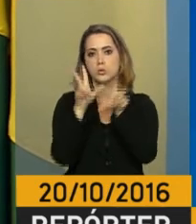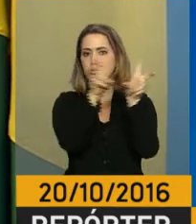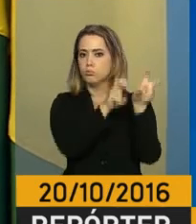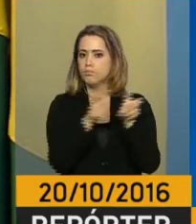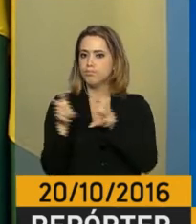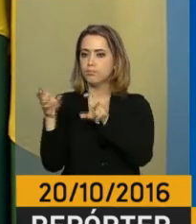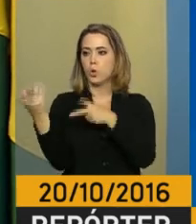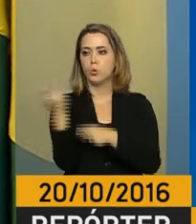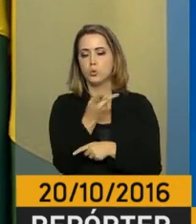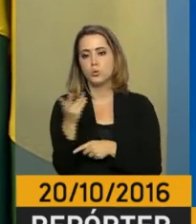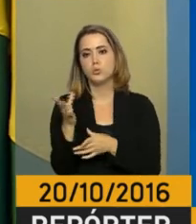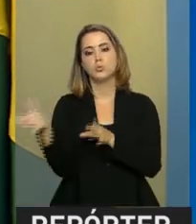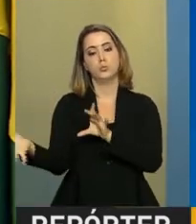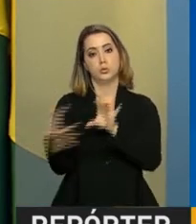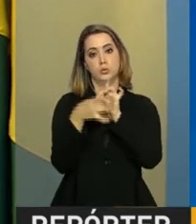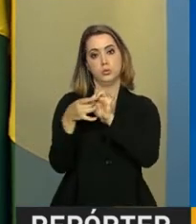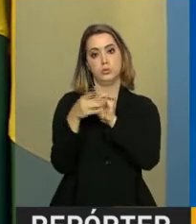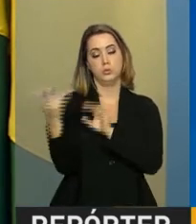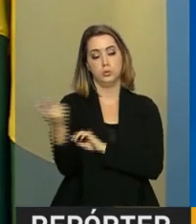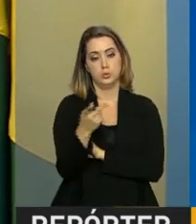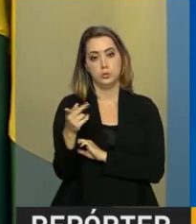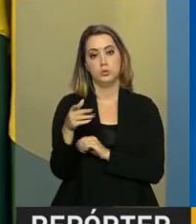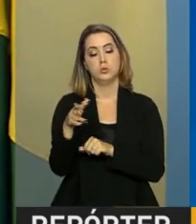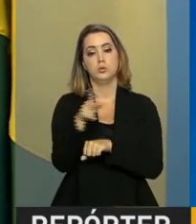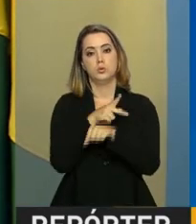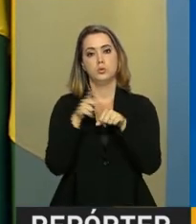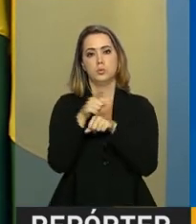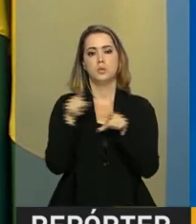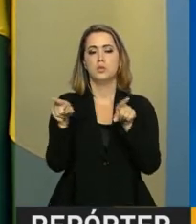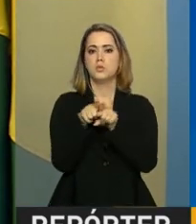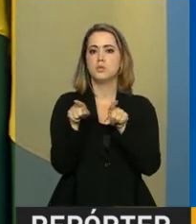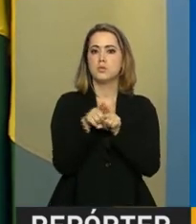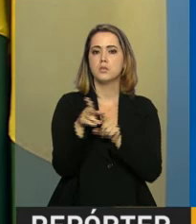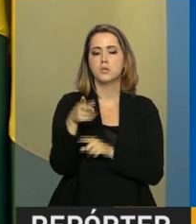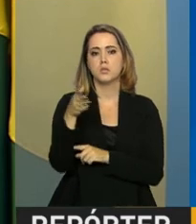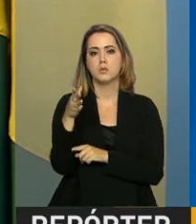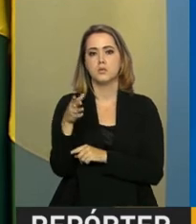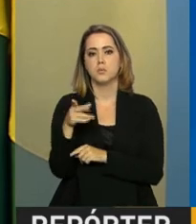relevo para a relação bilateral, bem como de trocar impressões